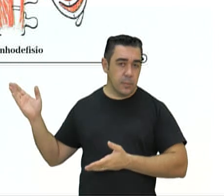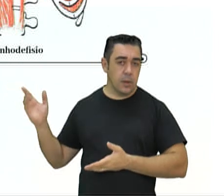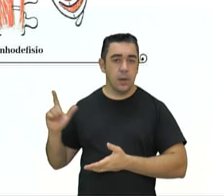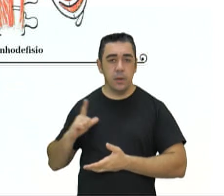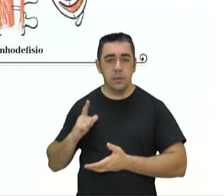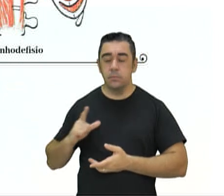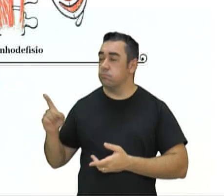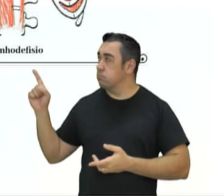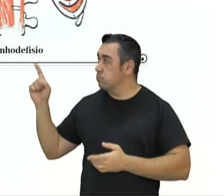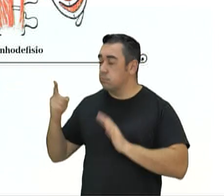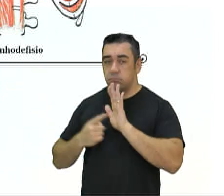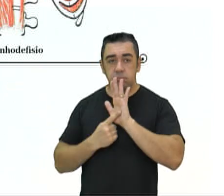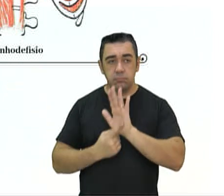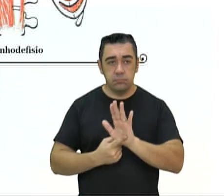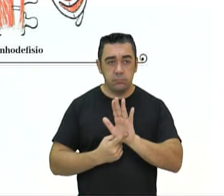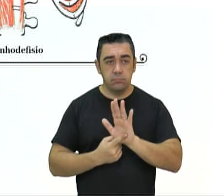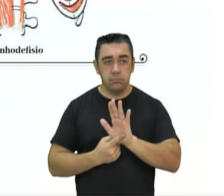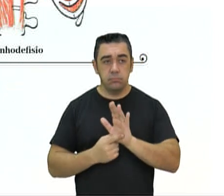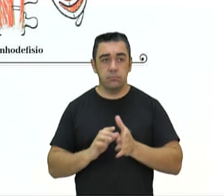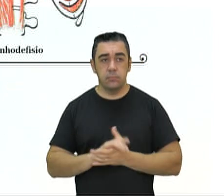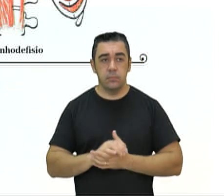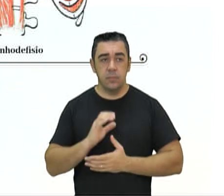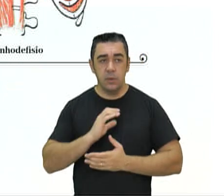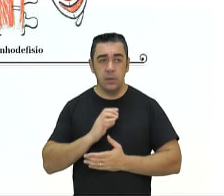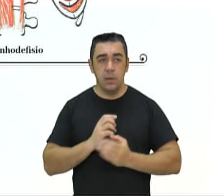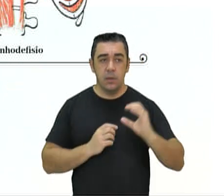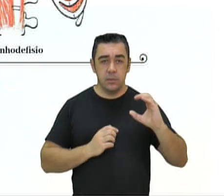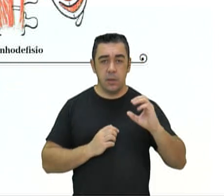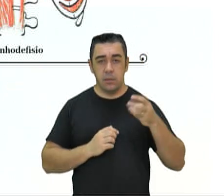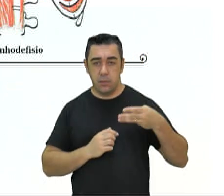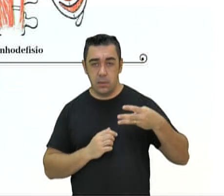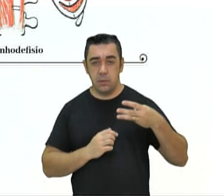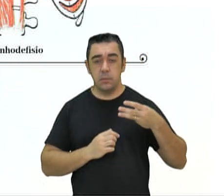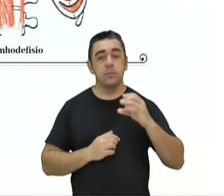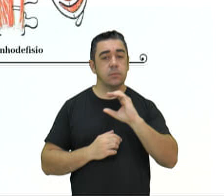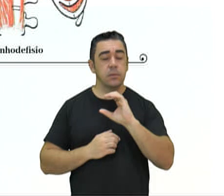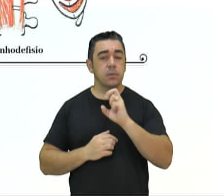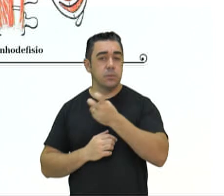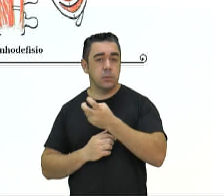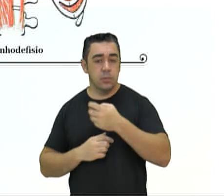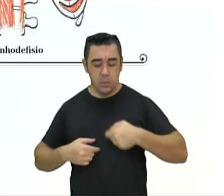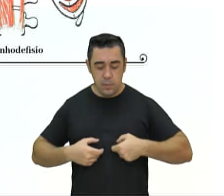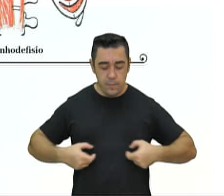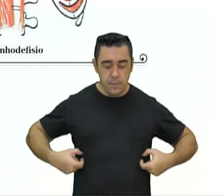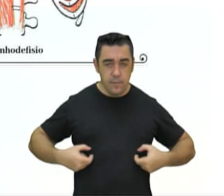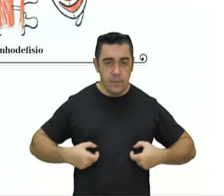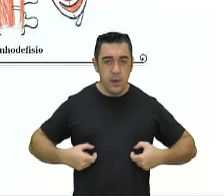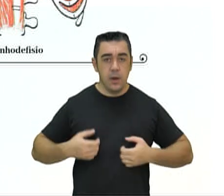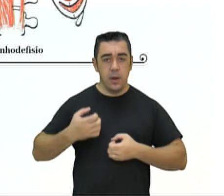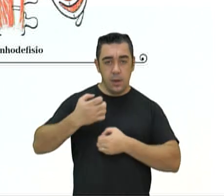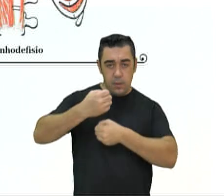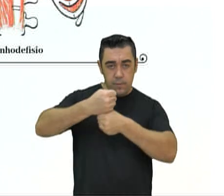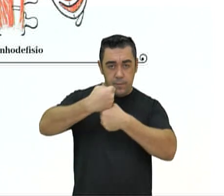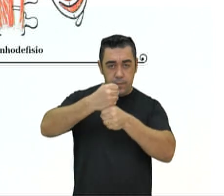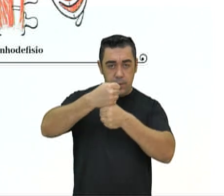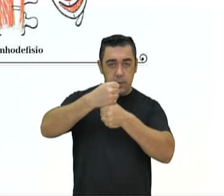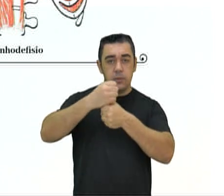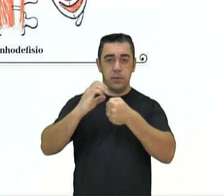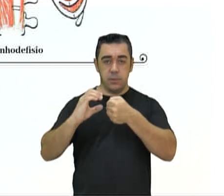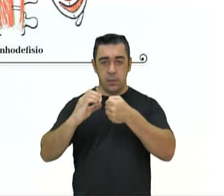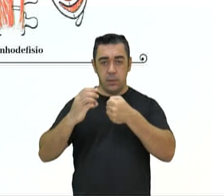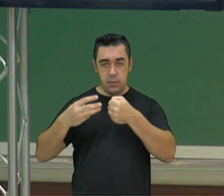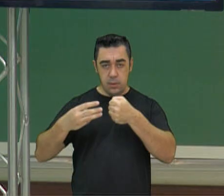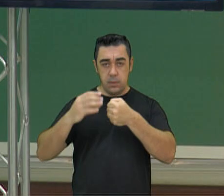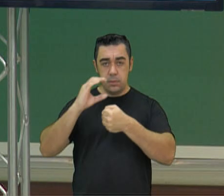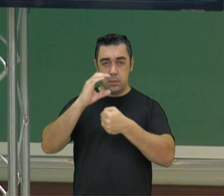fica no nervo frênico entre a C3 e a C5. Então são as vértebras C3 e C5 e os 6